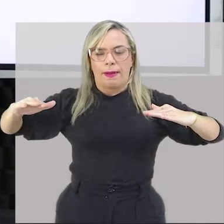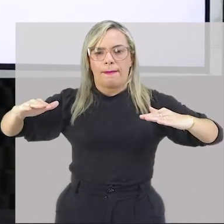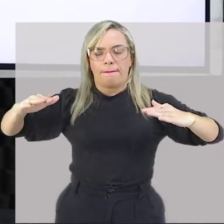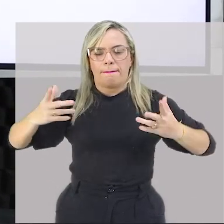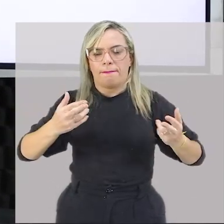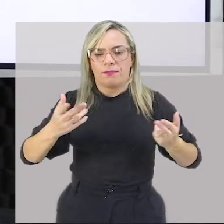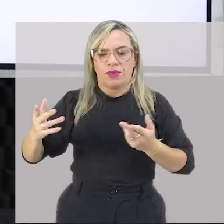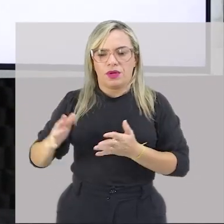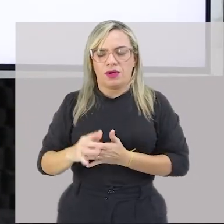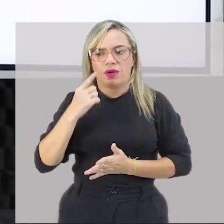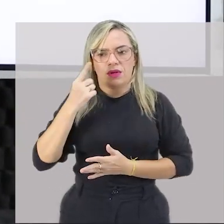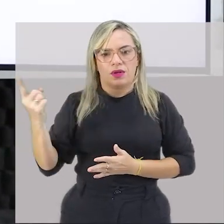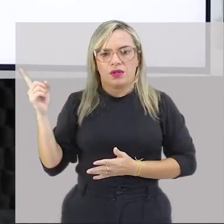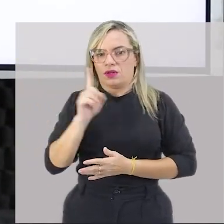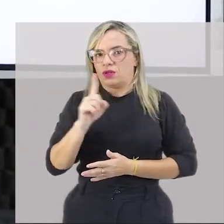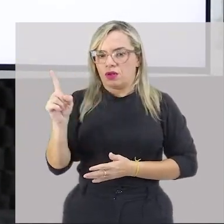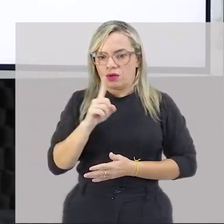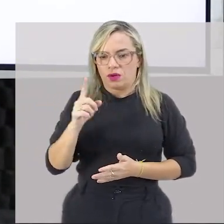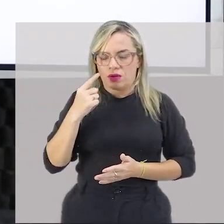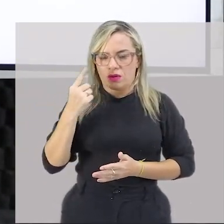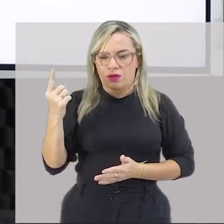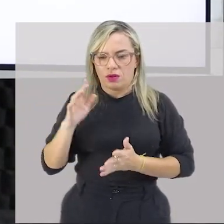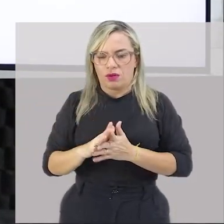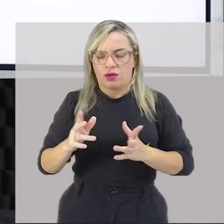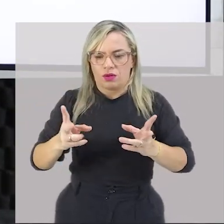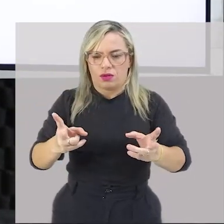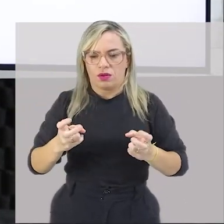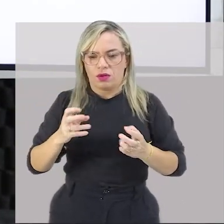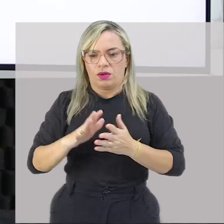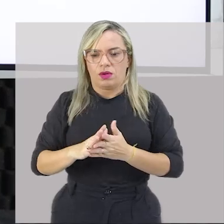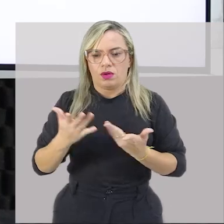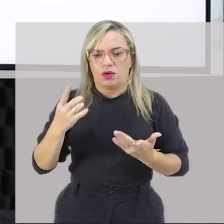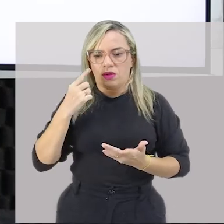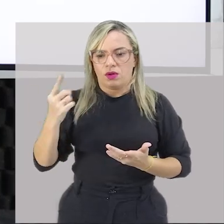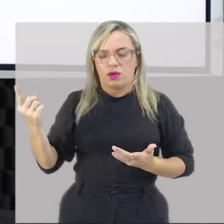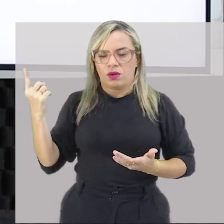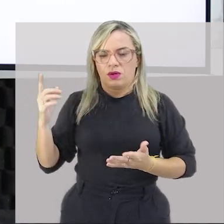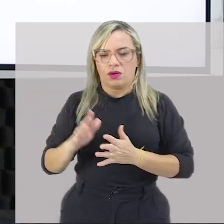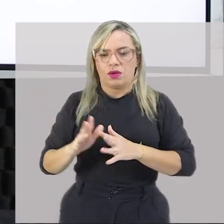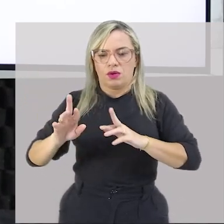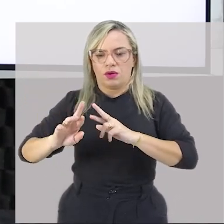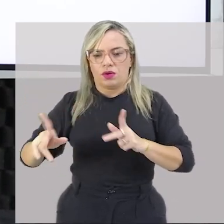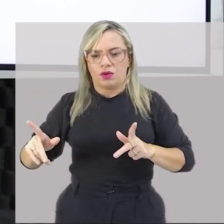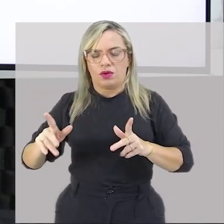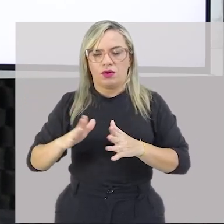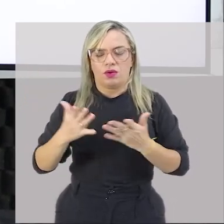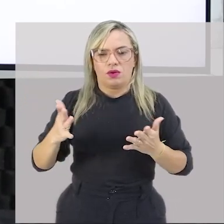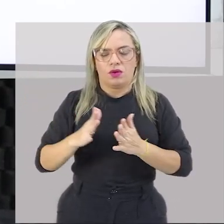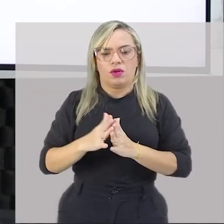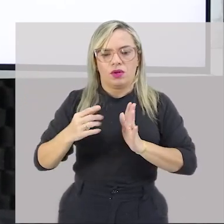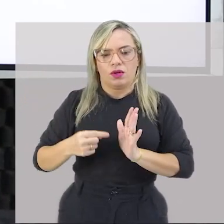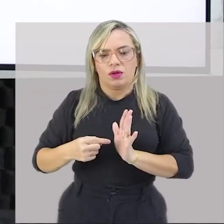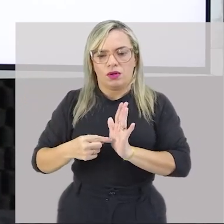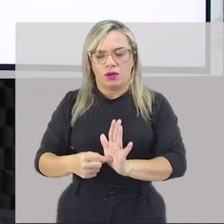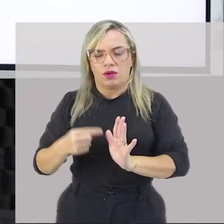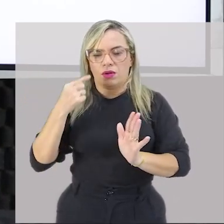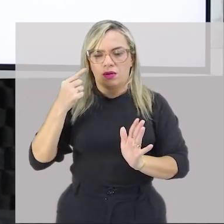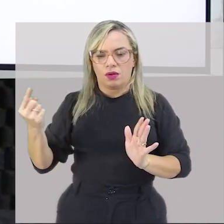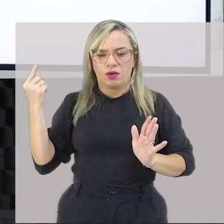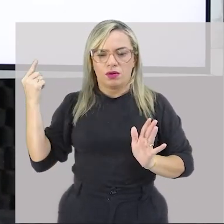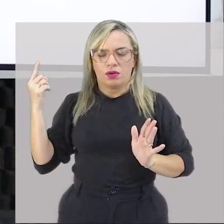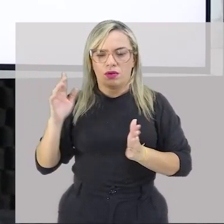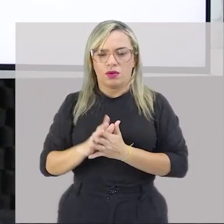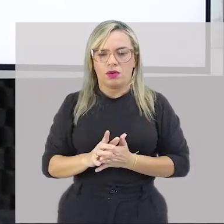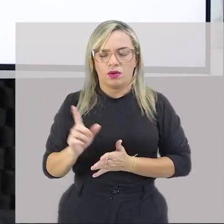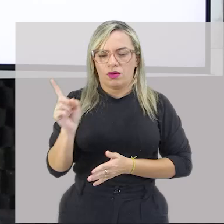não é um caso de balança de braços iguais. Olha, perceba aí, ó, como essas daqui elas são diferentes. Tá?